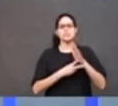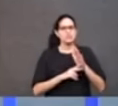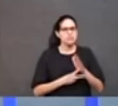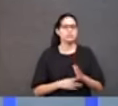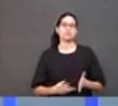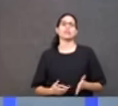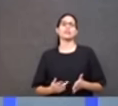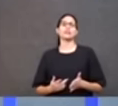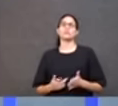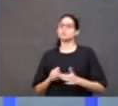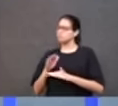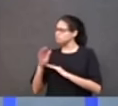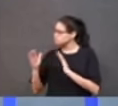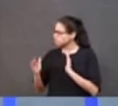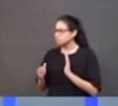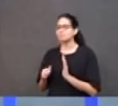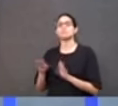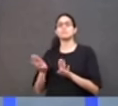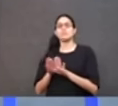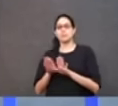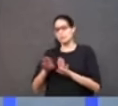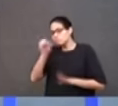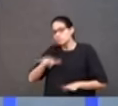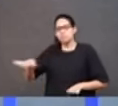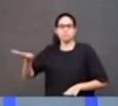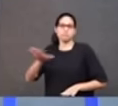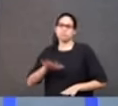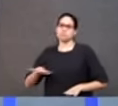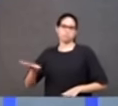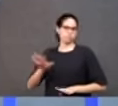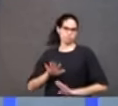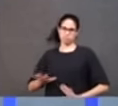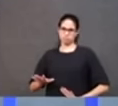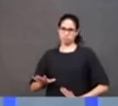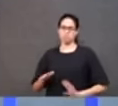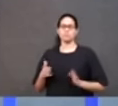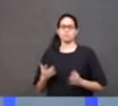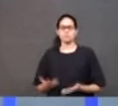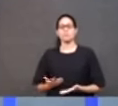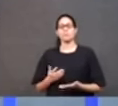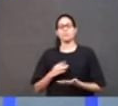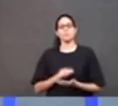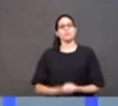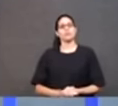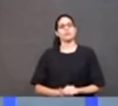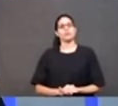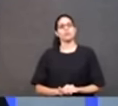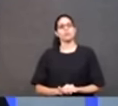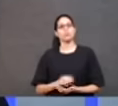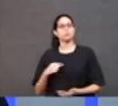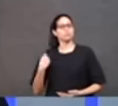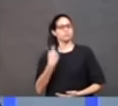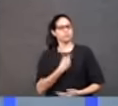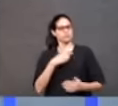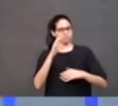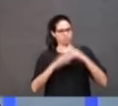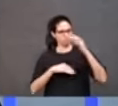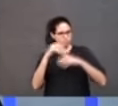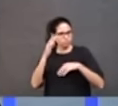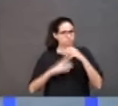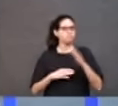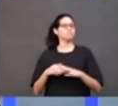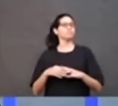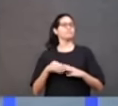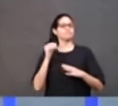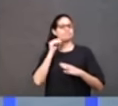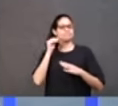está incluída a sociedade como um todo. E nesse sentido, dentro daquele nosso papel de equilibrar as